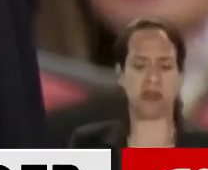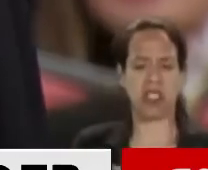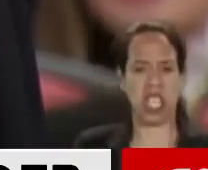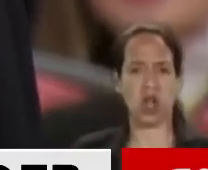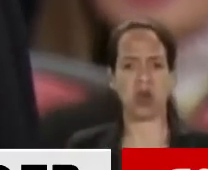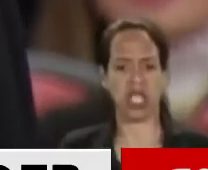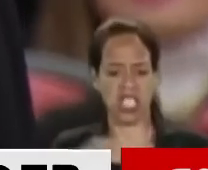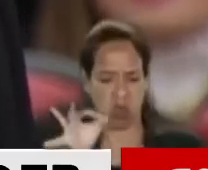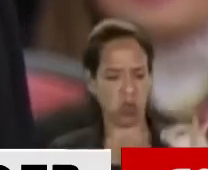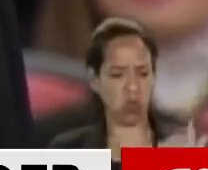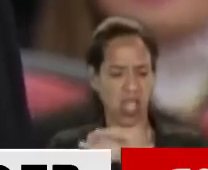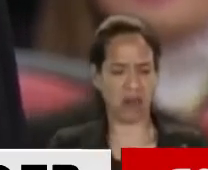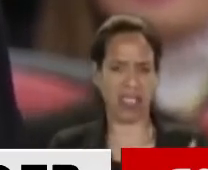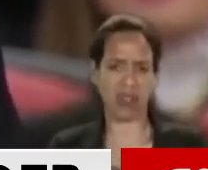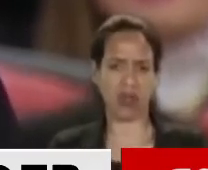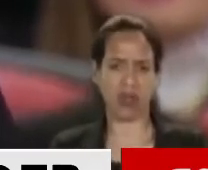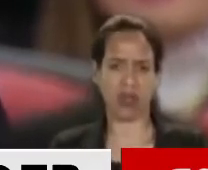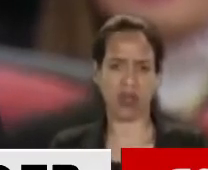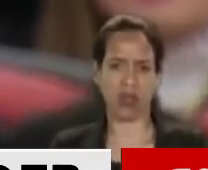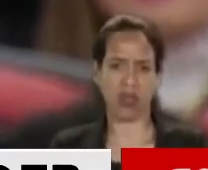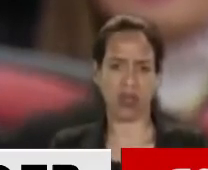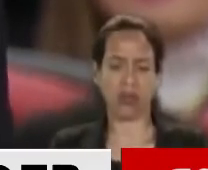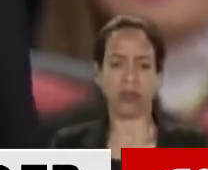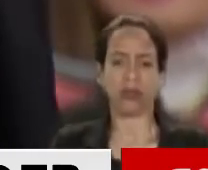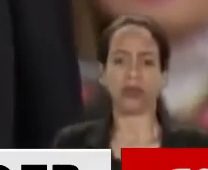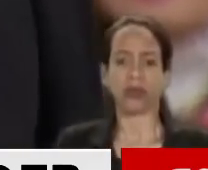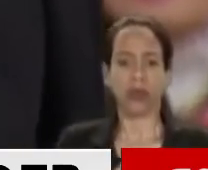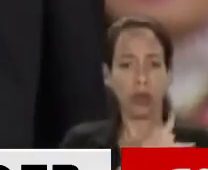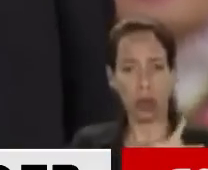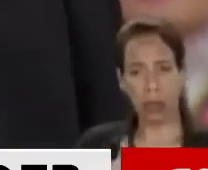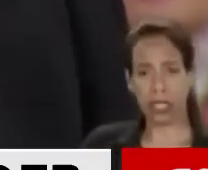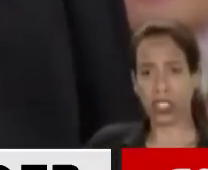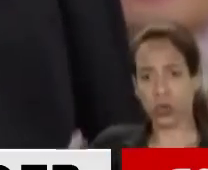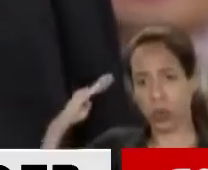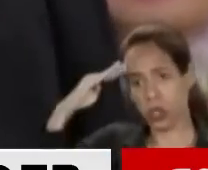fatos em julgamento, ministro Alexandre, o presidente Bolsonaro já foi multado.